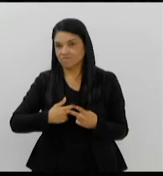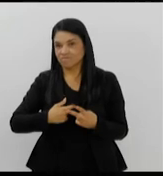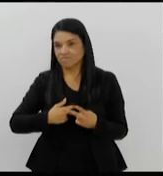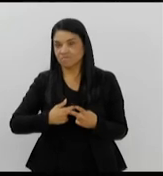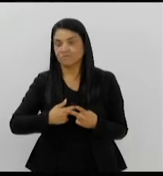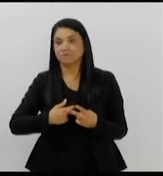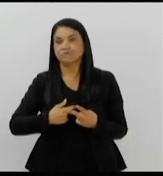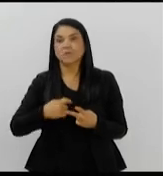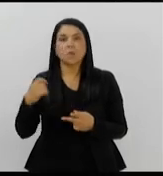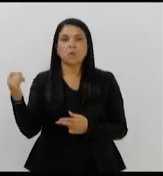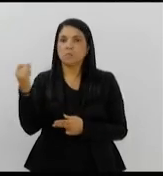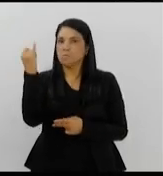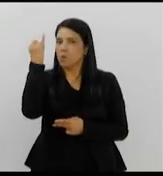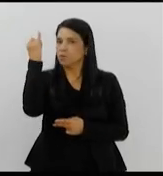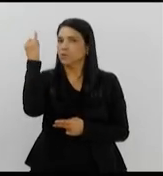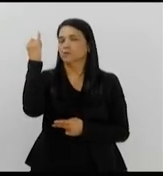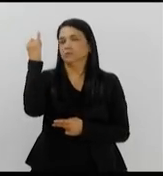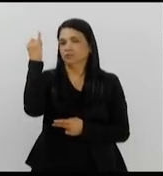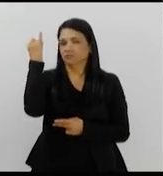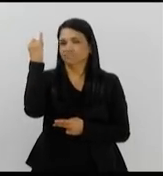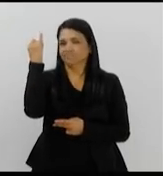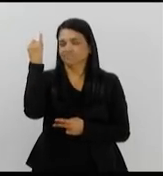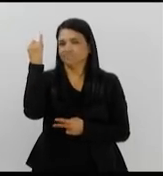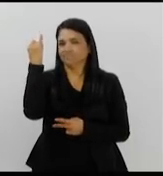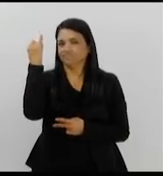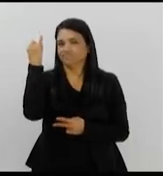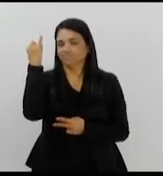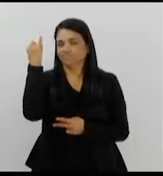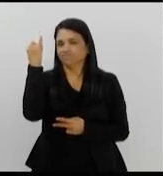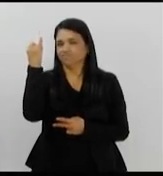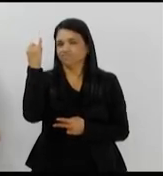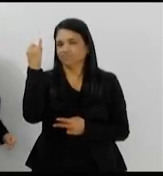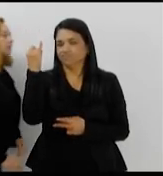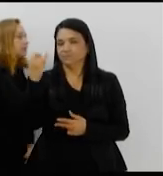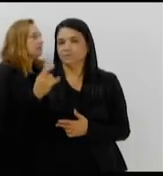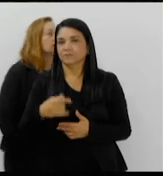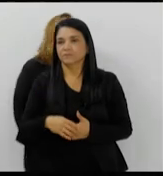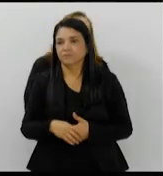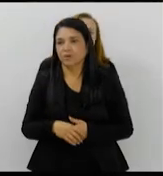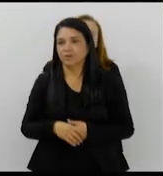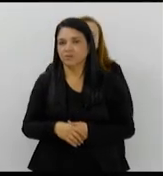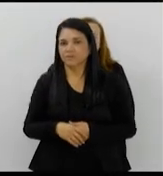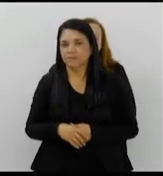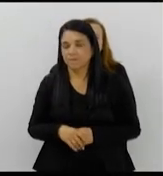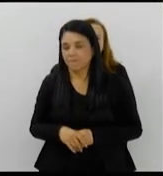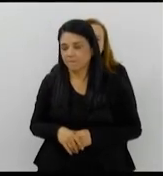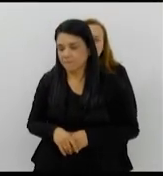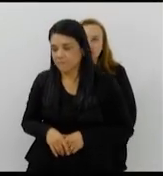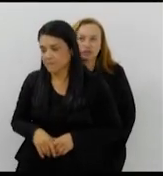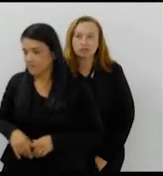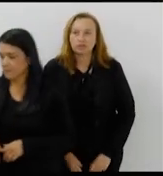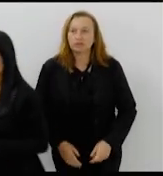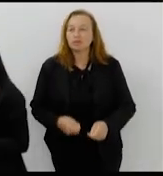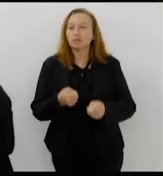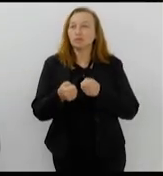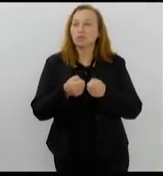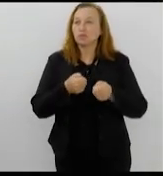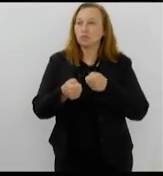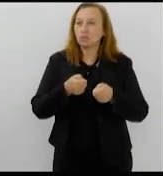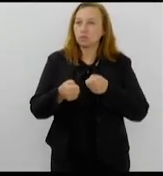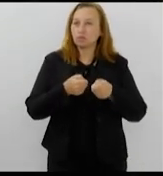mais importante, ou tão importante quanto legislar, que é fazer o controle externo